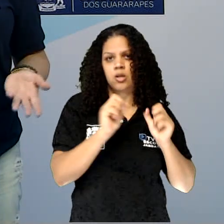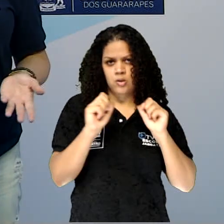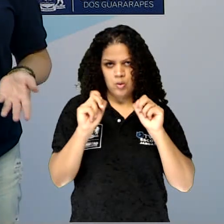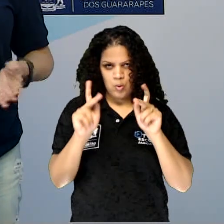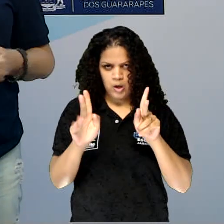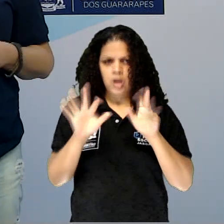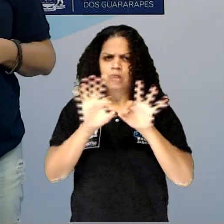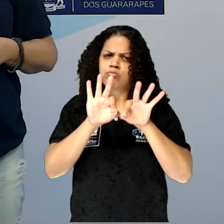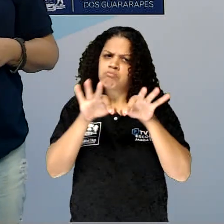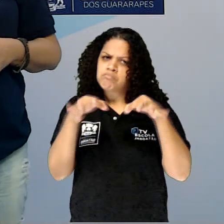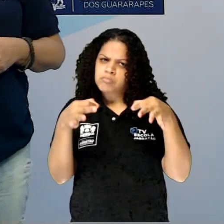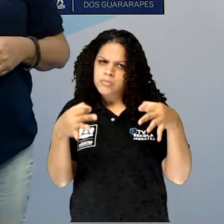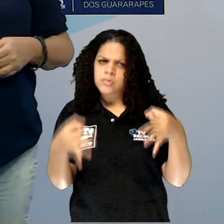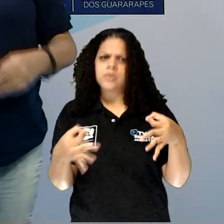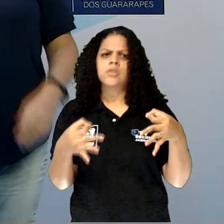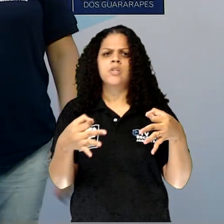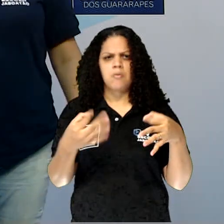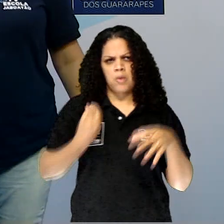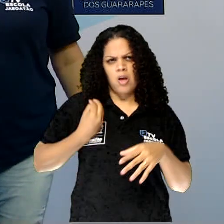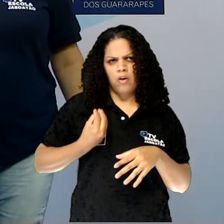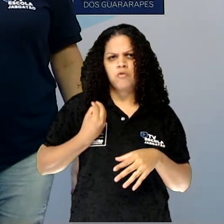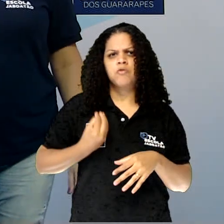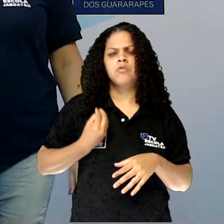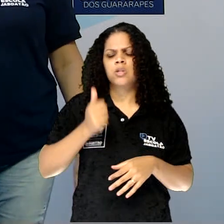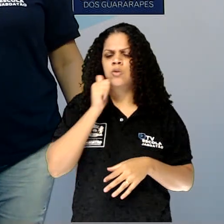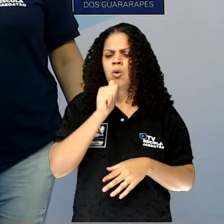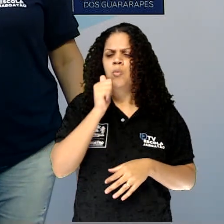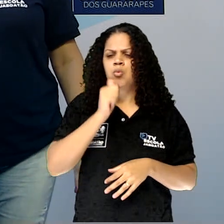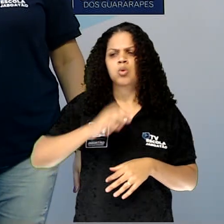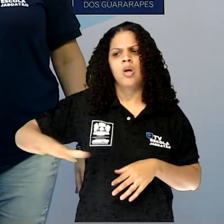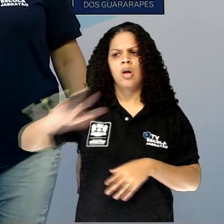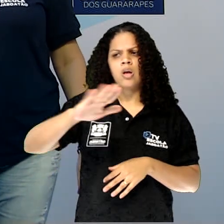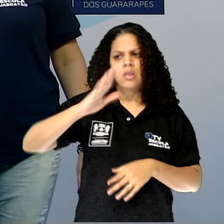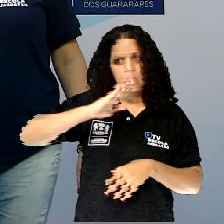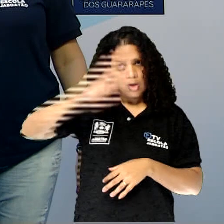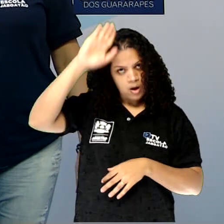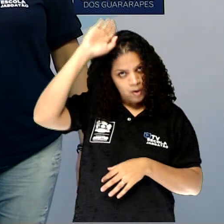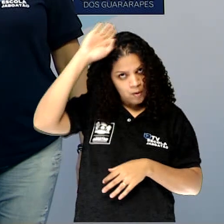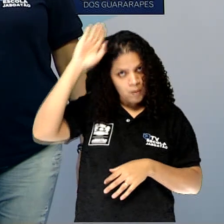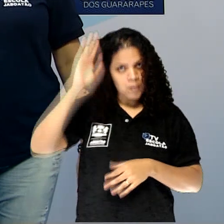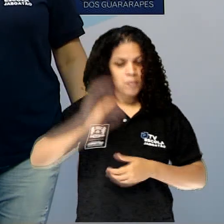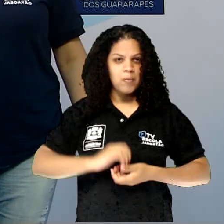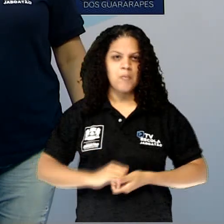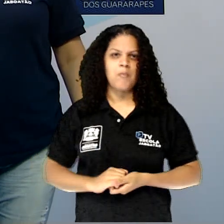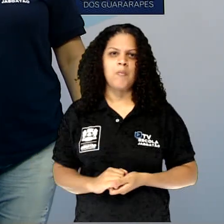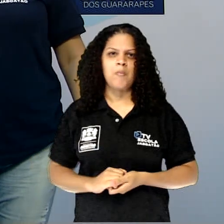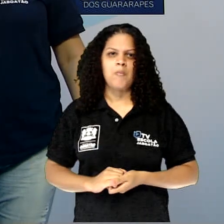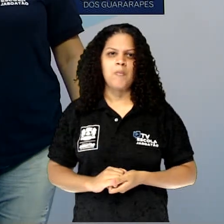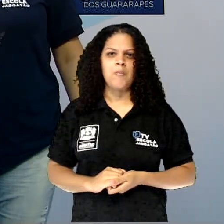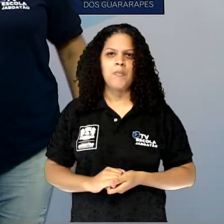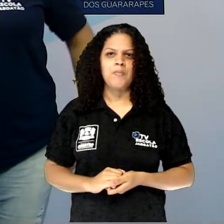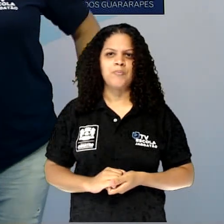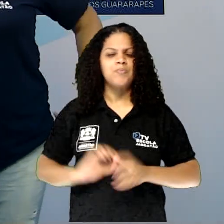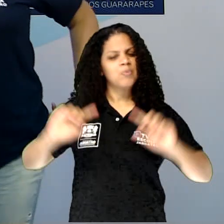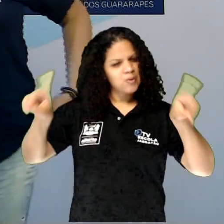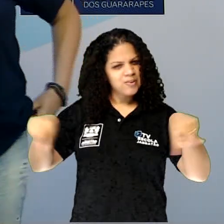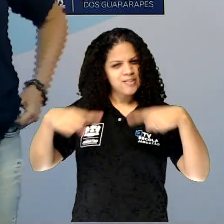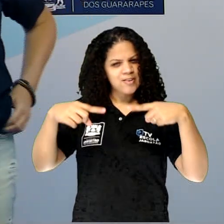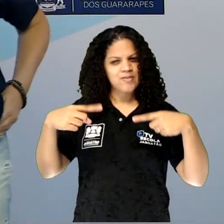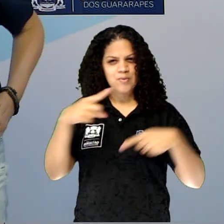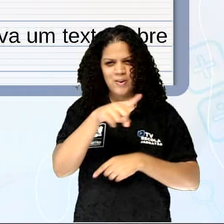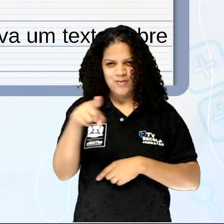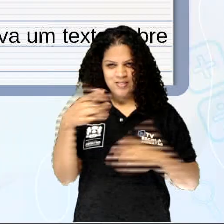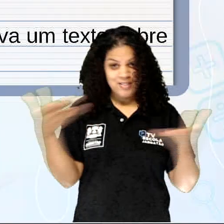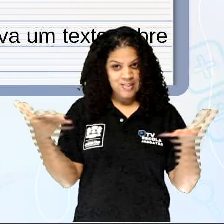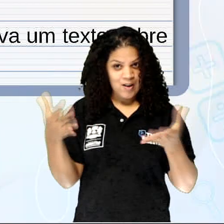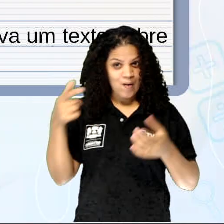bem simples, a vida de uma mulher na Roma antiga. Vou fazer um desafio para vocês,